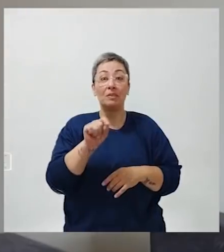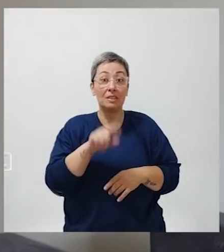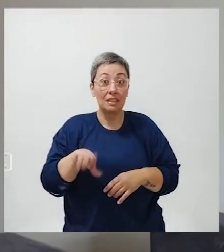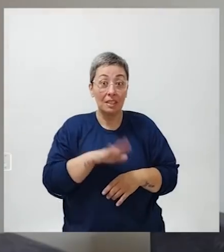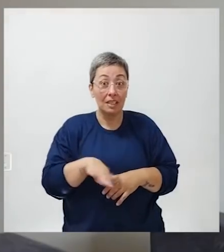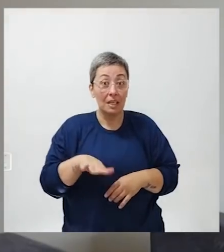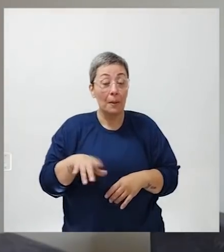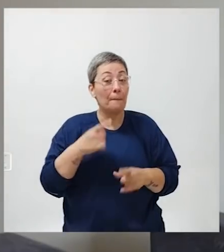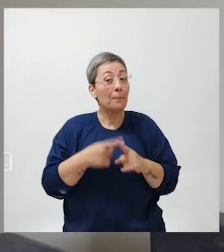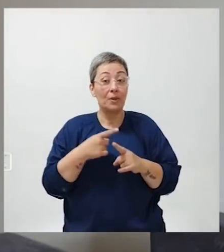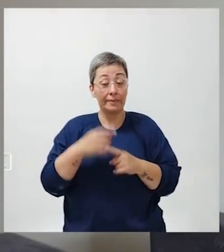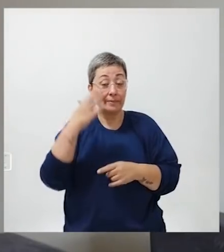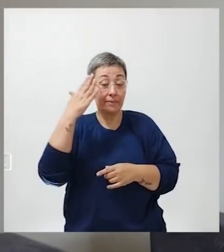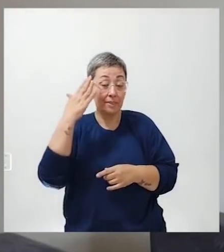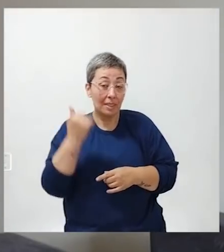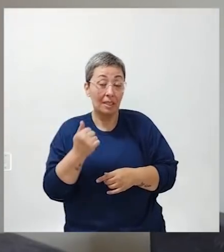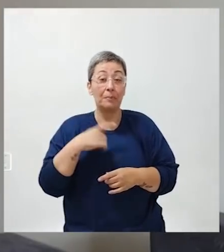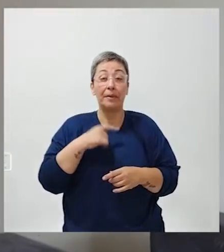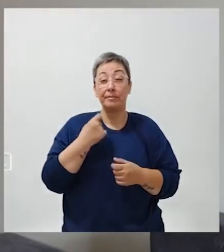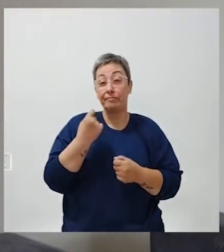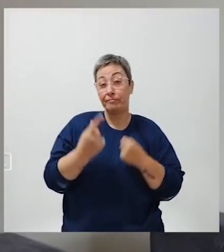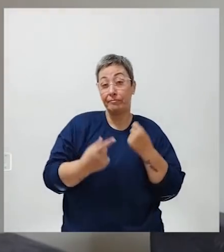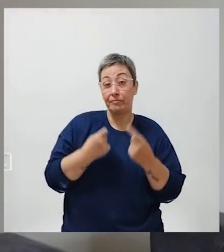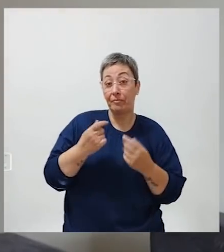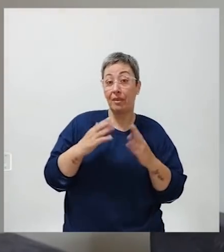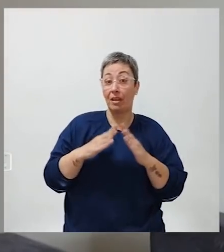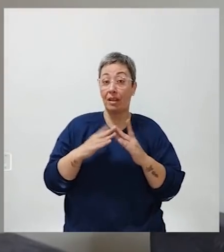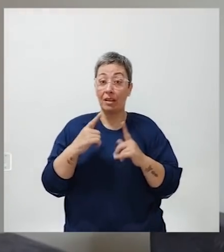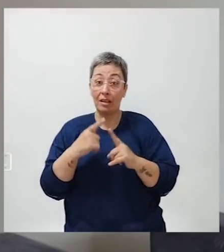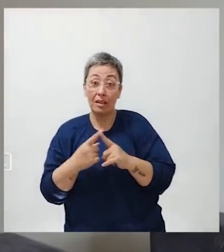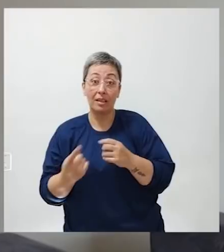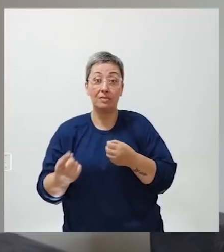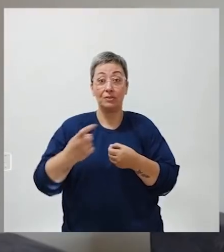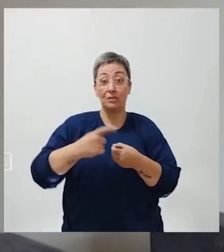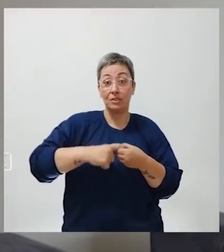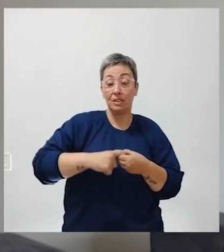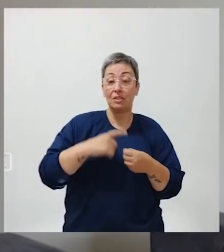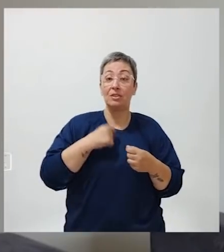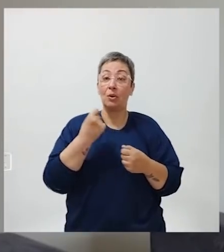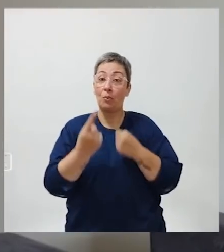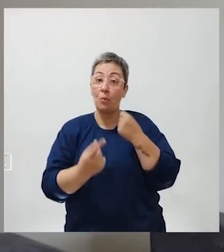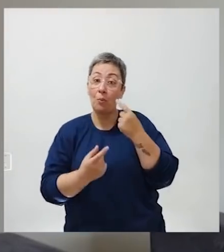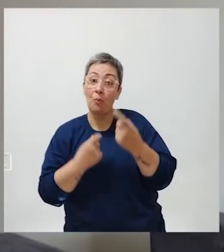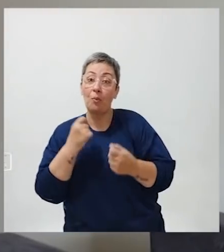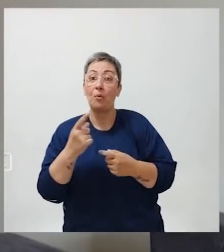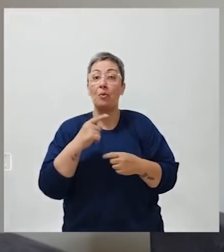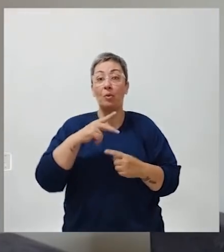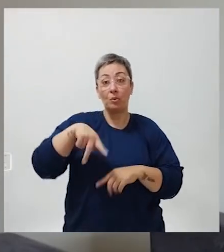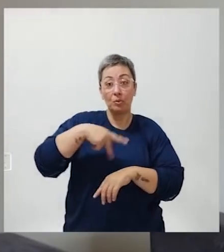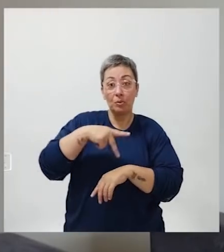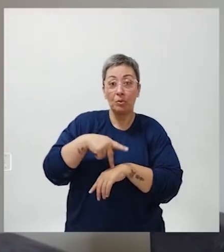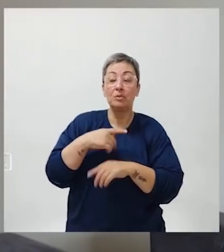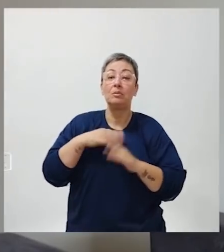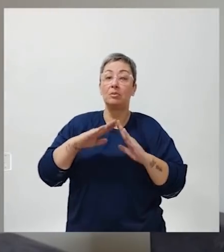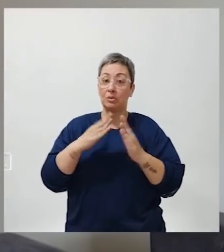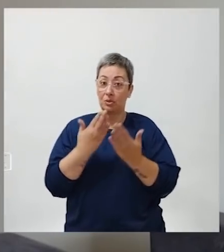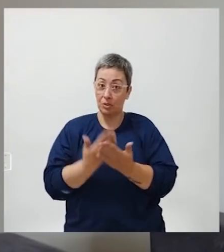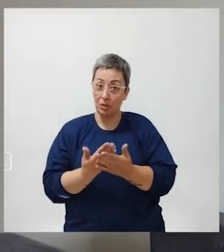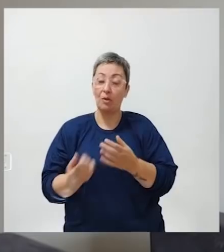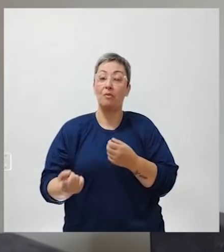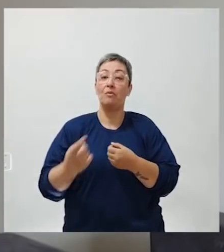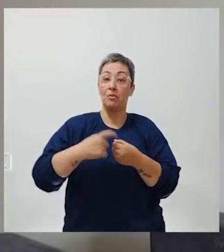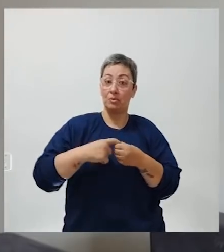criança. Porque a gente sabe que algumas igrejas já estão voltando, em alguns lugares aí do país as escolas também